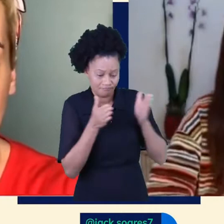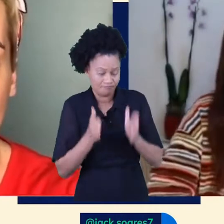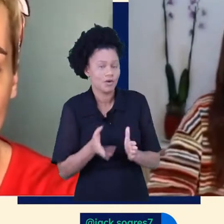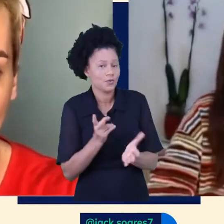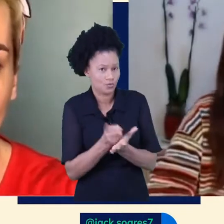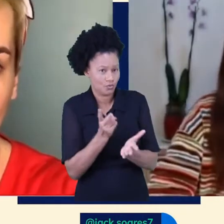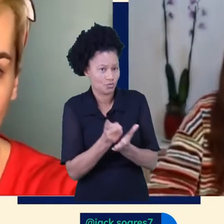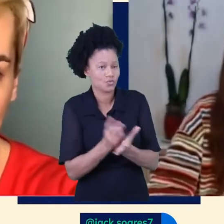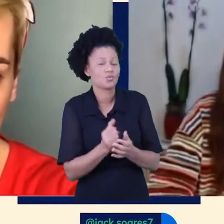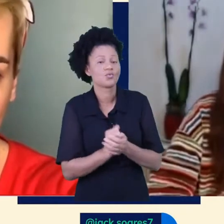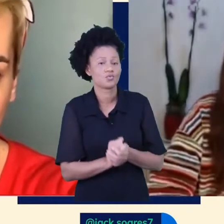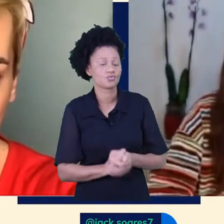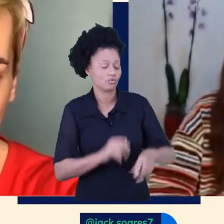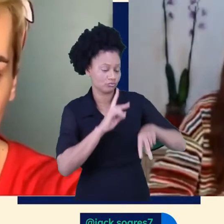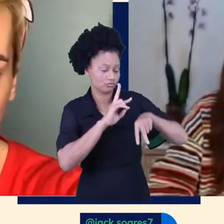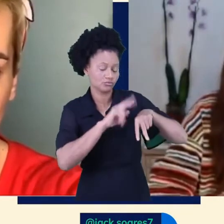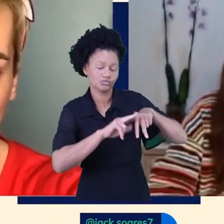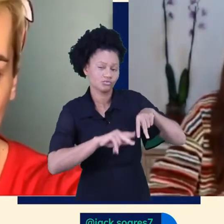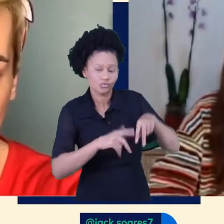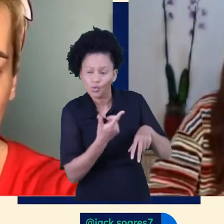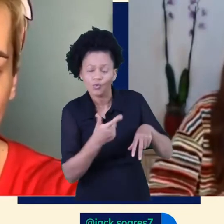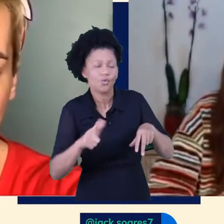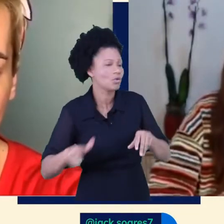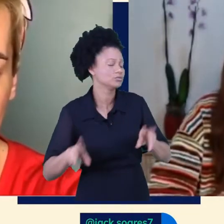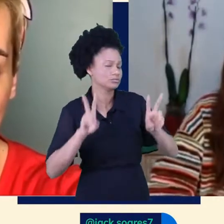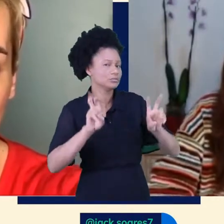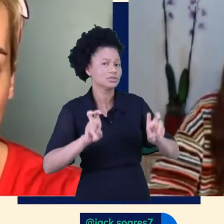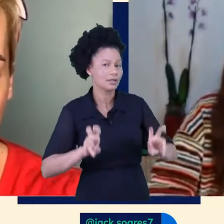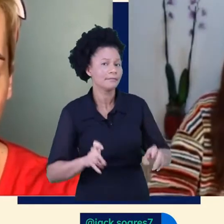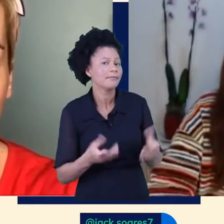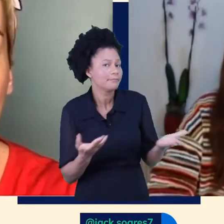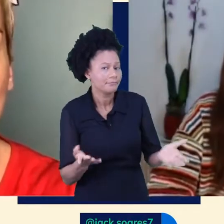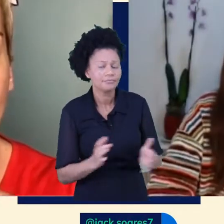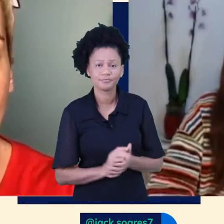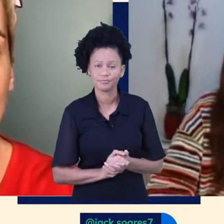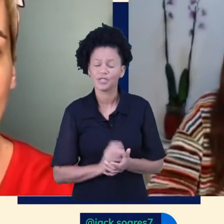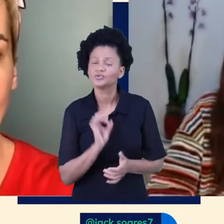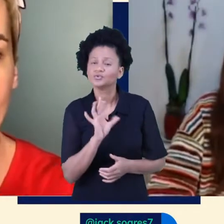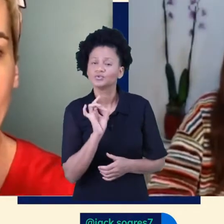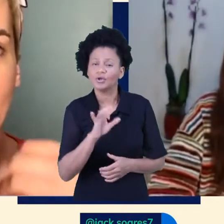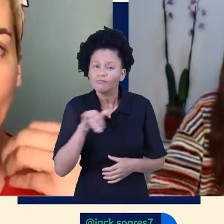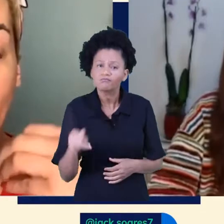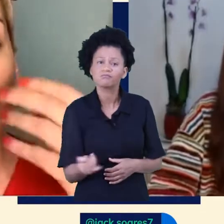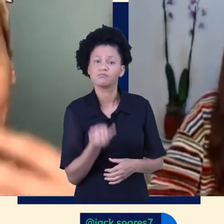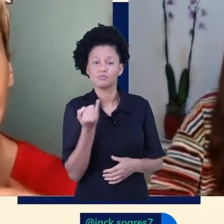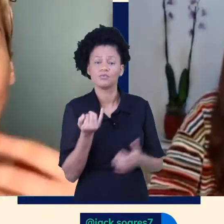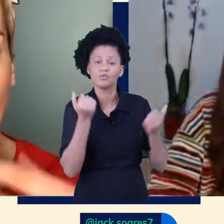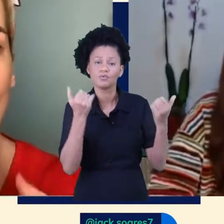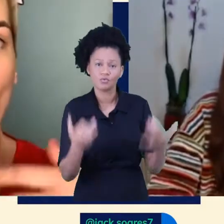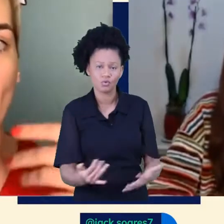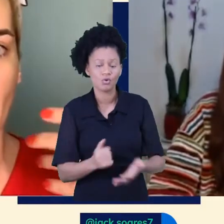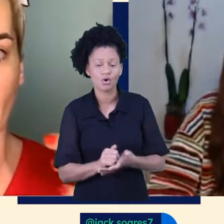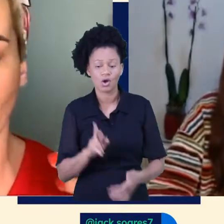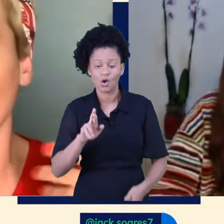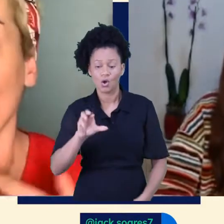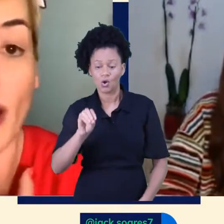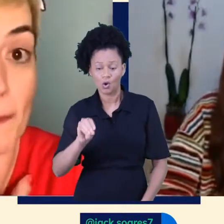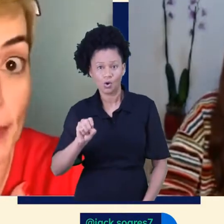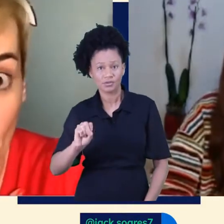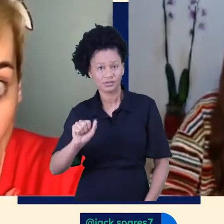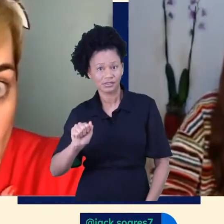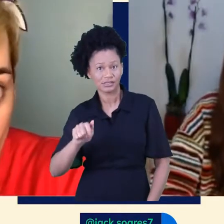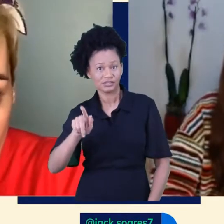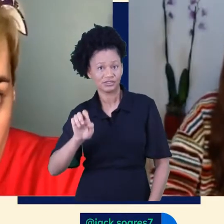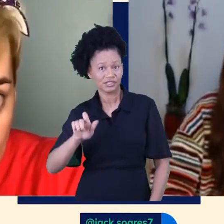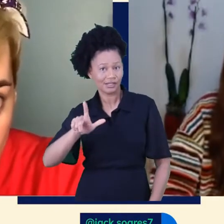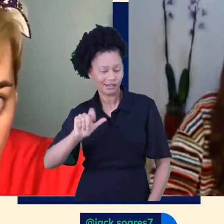respeito, mas só para aproveitar aqui a Rosângela em relação ao filho dela, o que você orientaria para quem tem alguma, ou